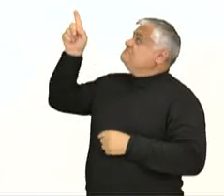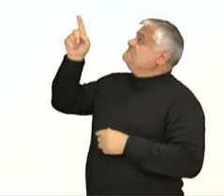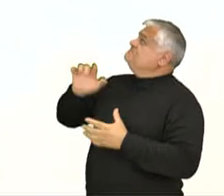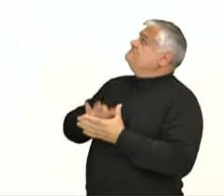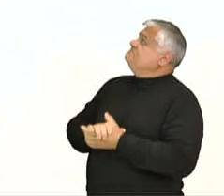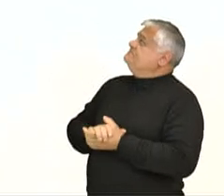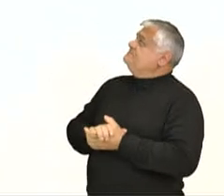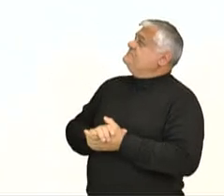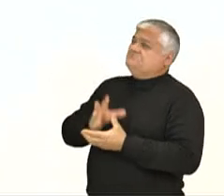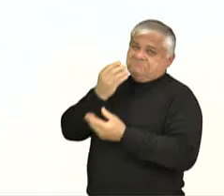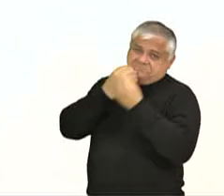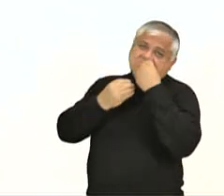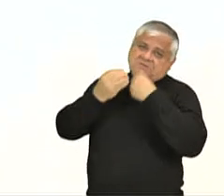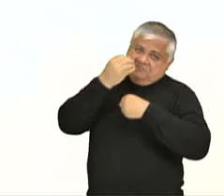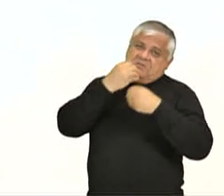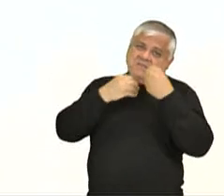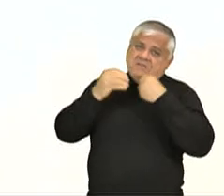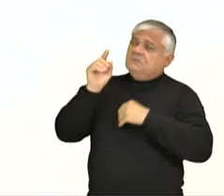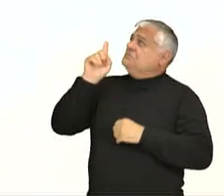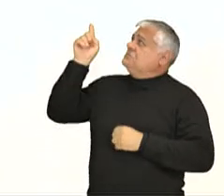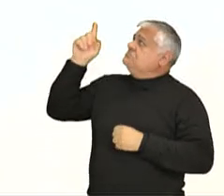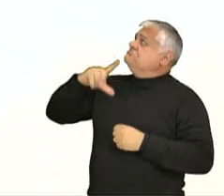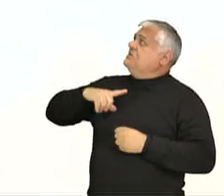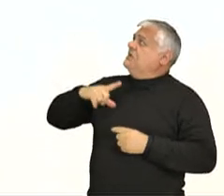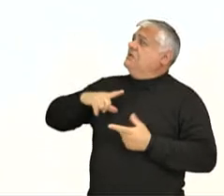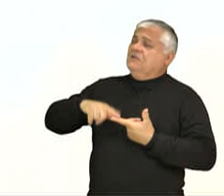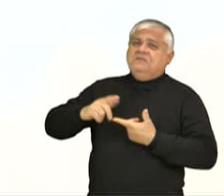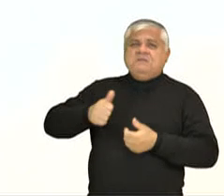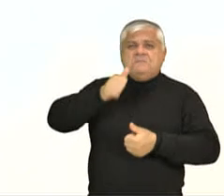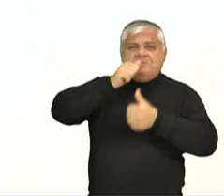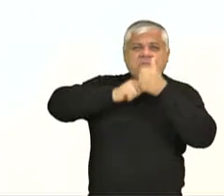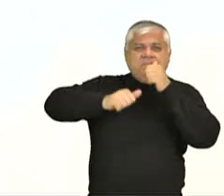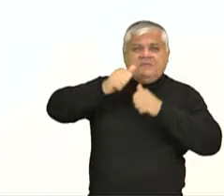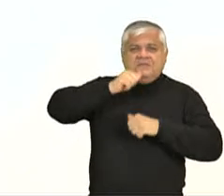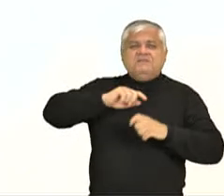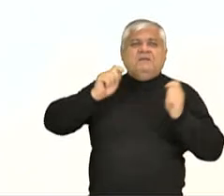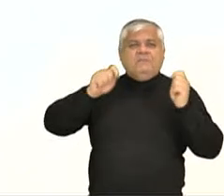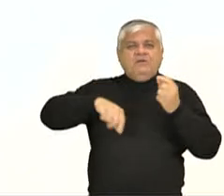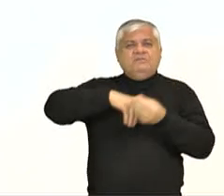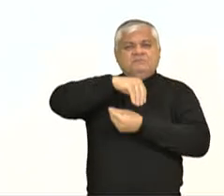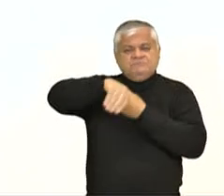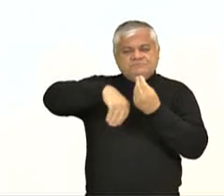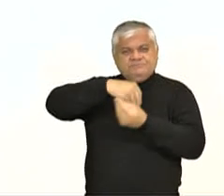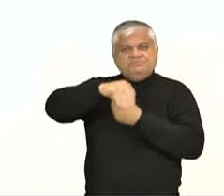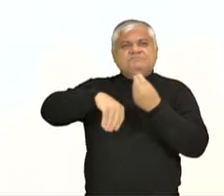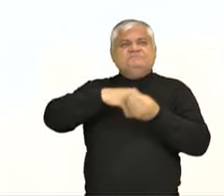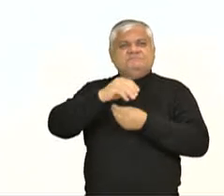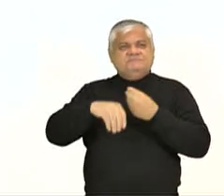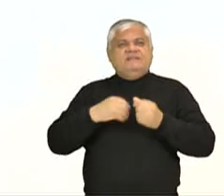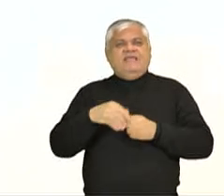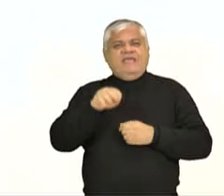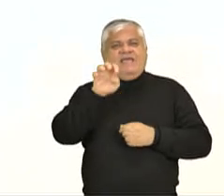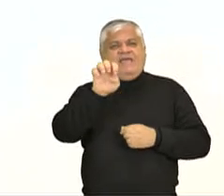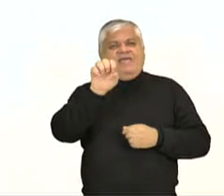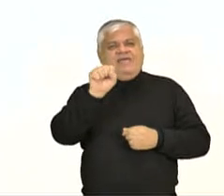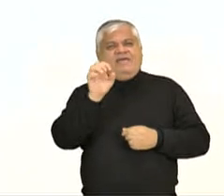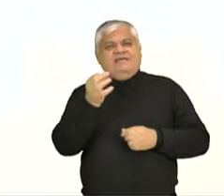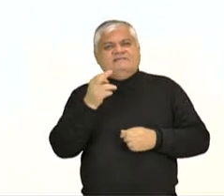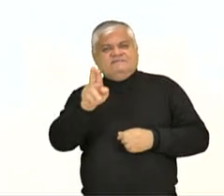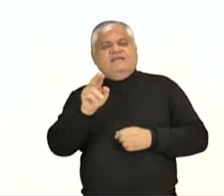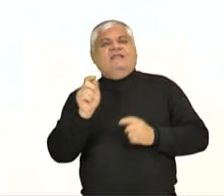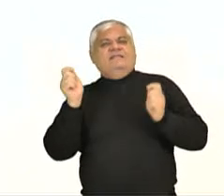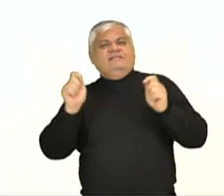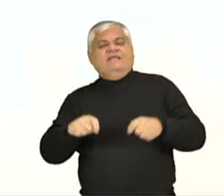alguns alimentos, algumas bebidas que podem ter este éster aí para